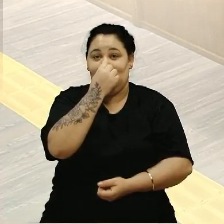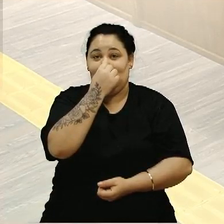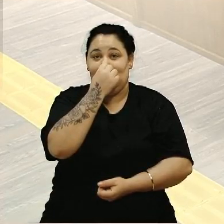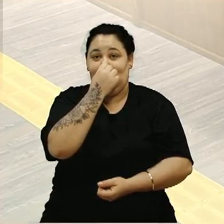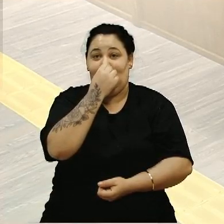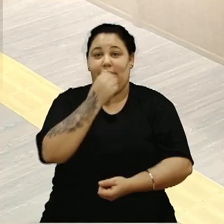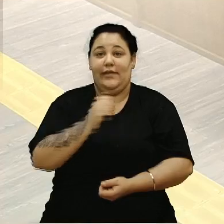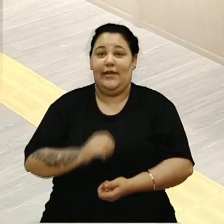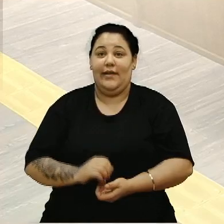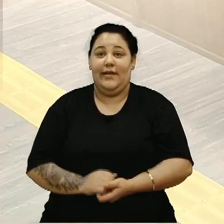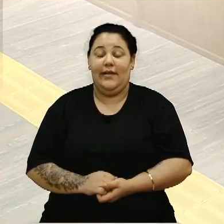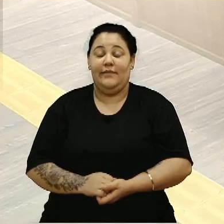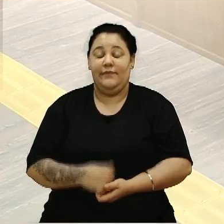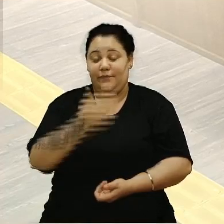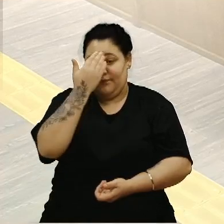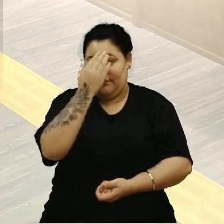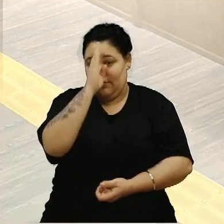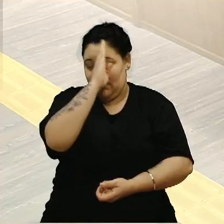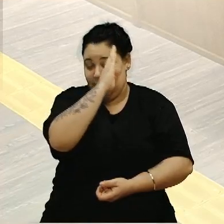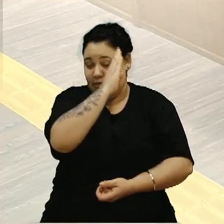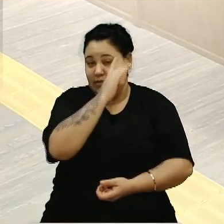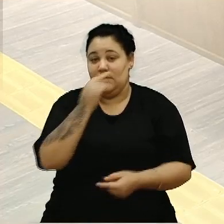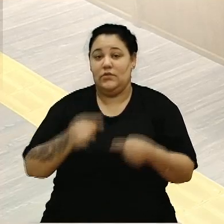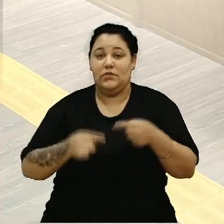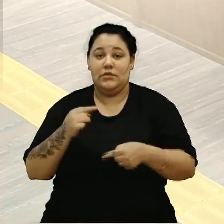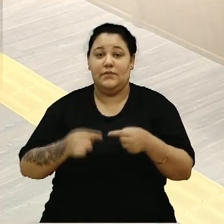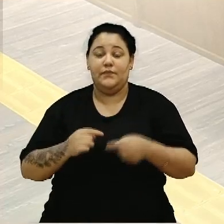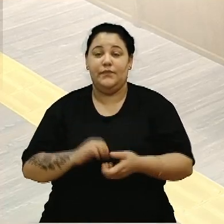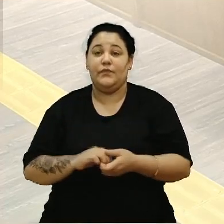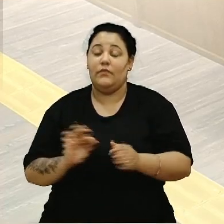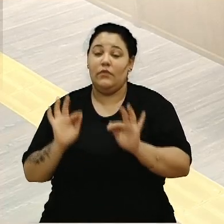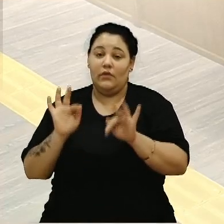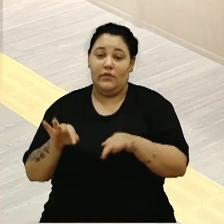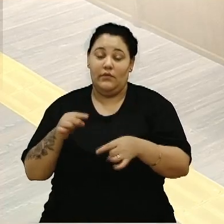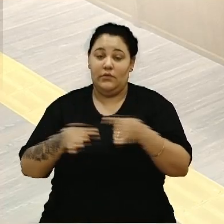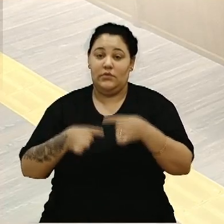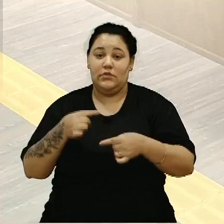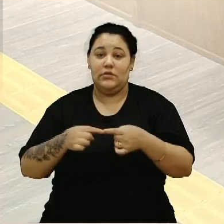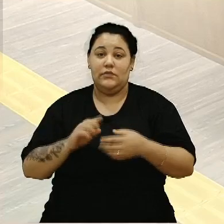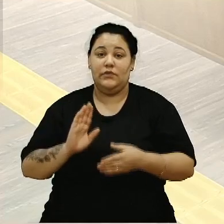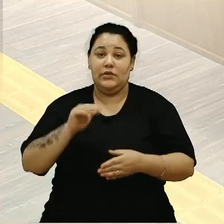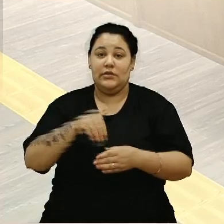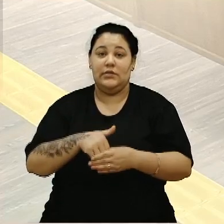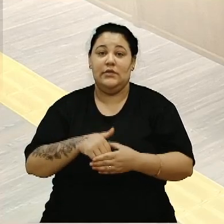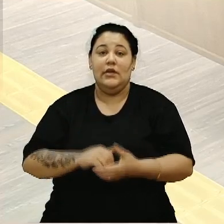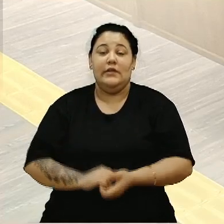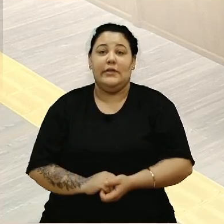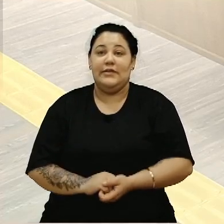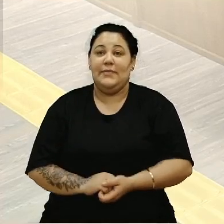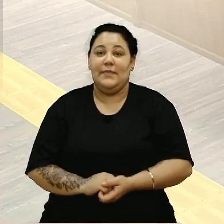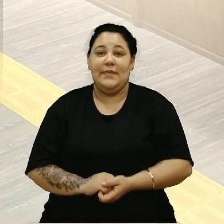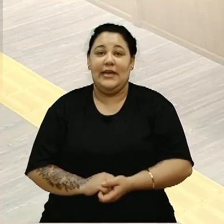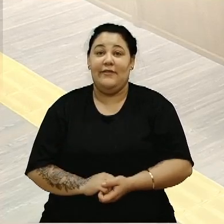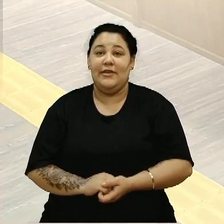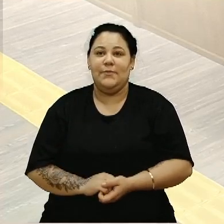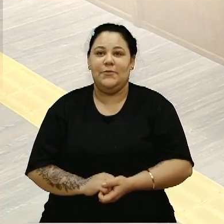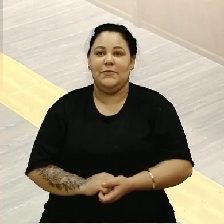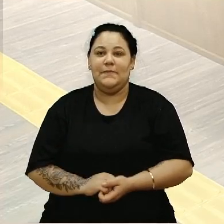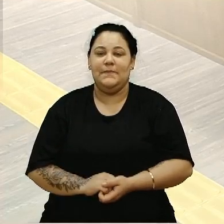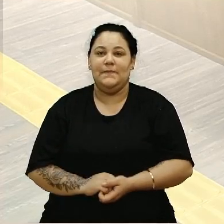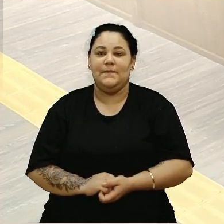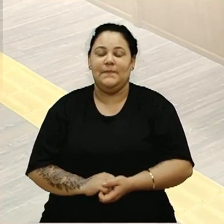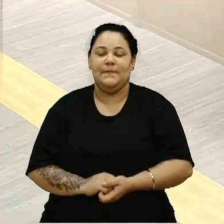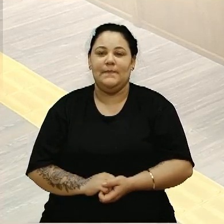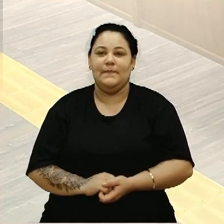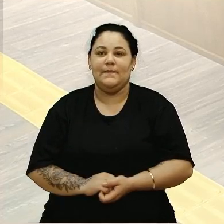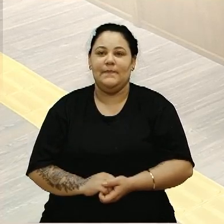Obrigada, vereador Bressan. Em discussão? Encerrada a discussão, em votação. Eu peço a palavra. Para